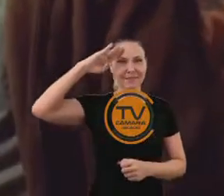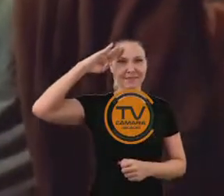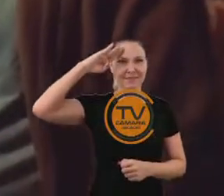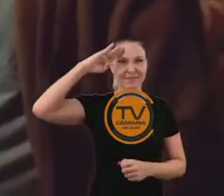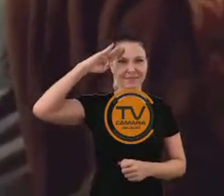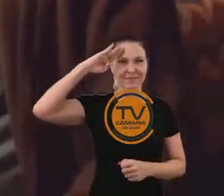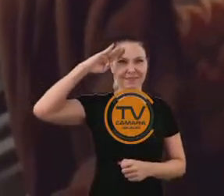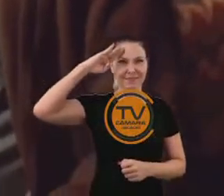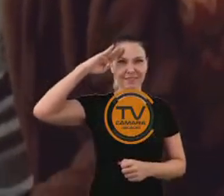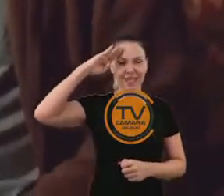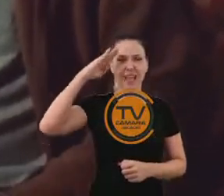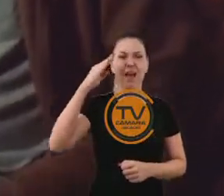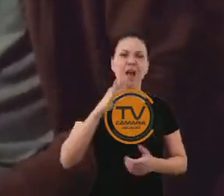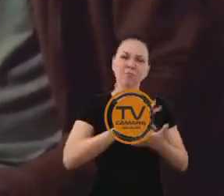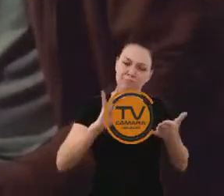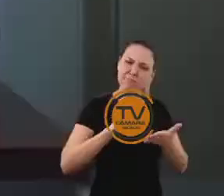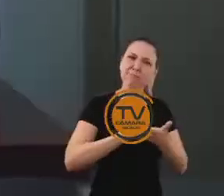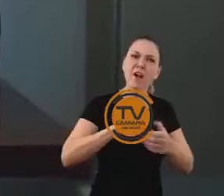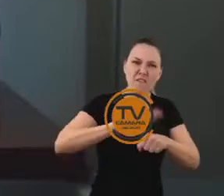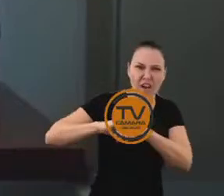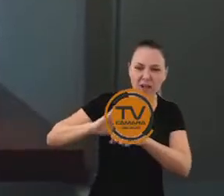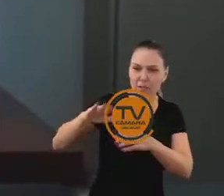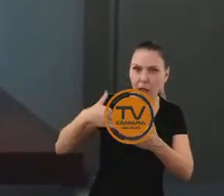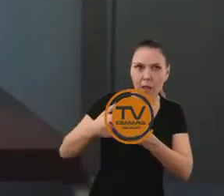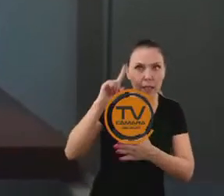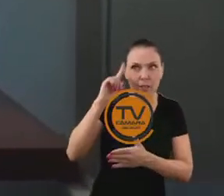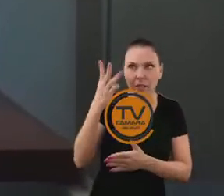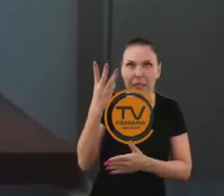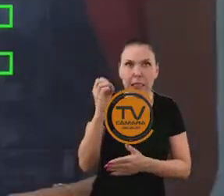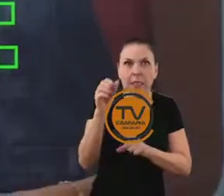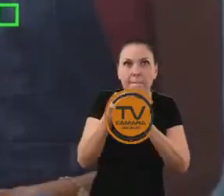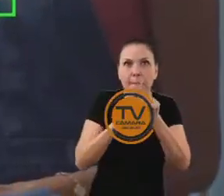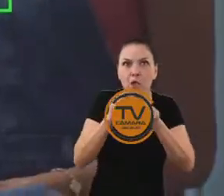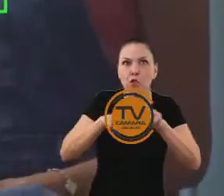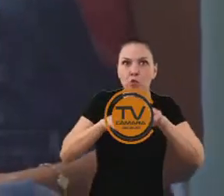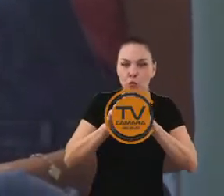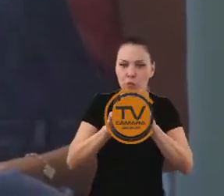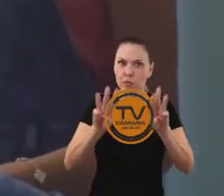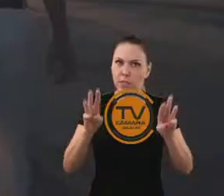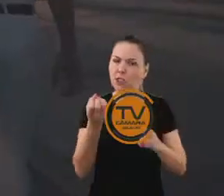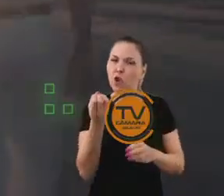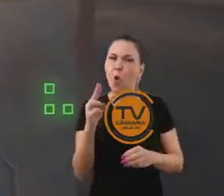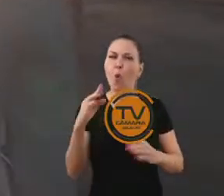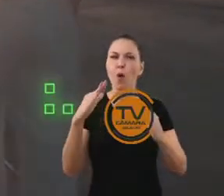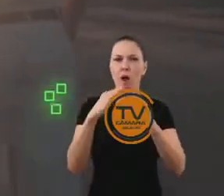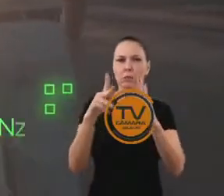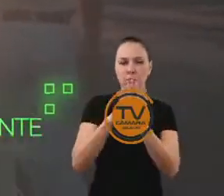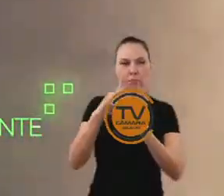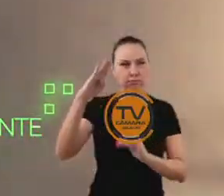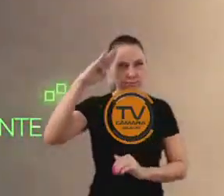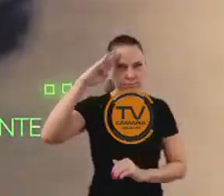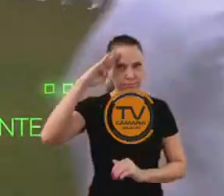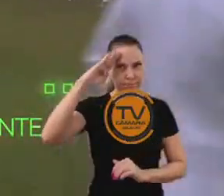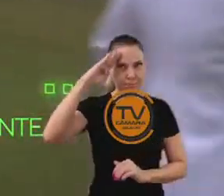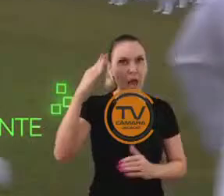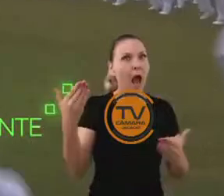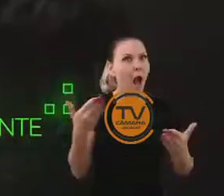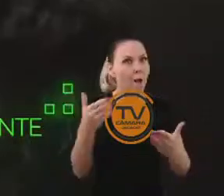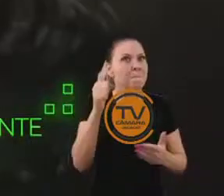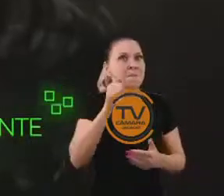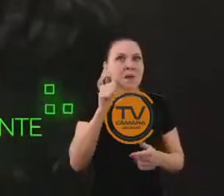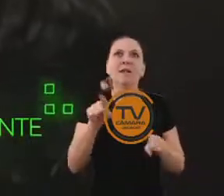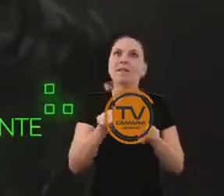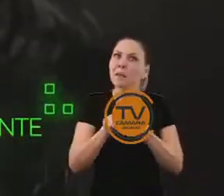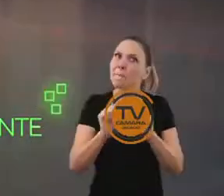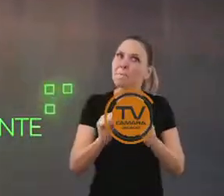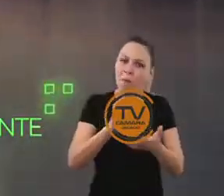alistamento militar. Faça seu alistamento até 30 de junho pelo site ou na junta do Serviço Militar. Agora,